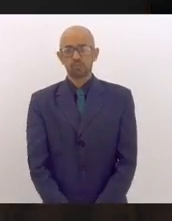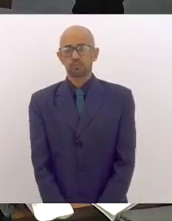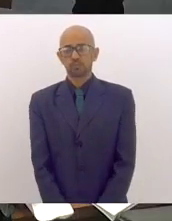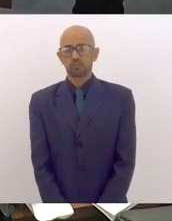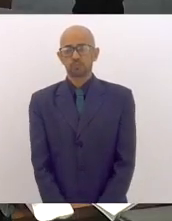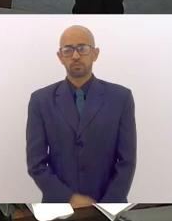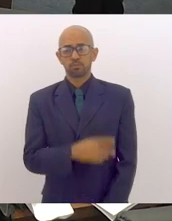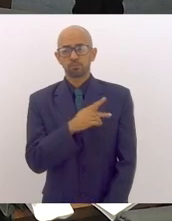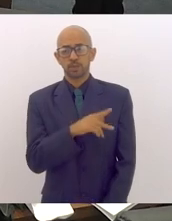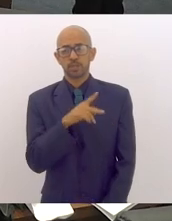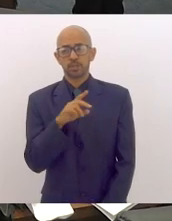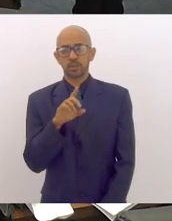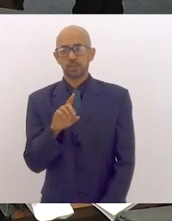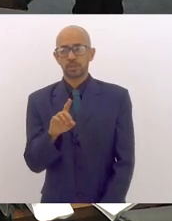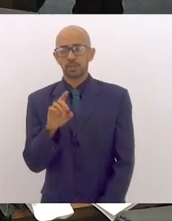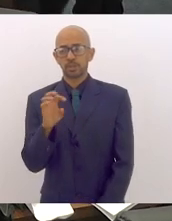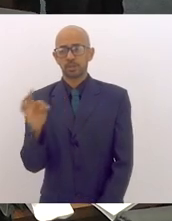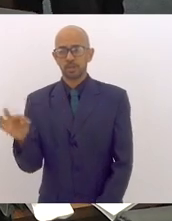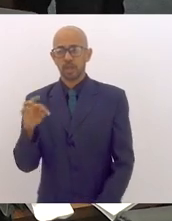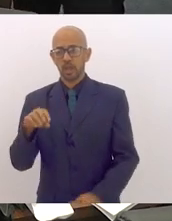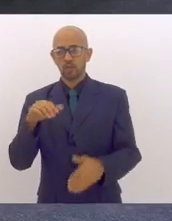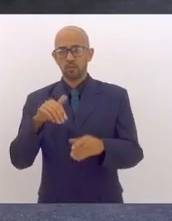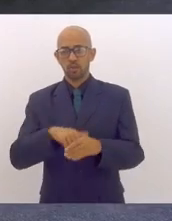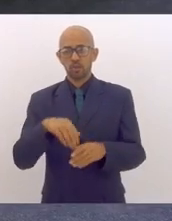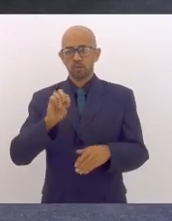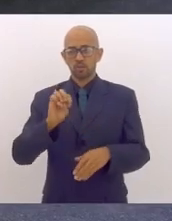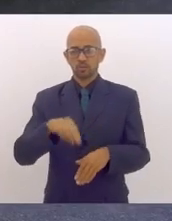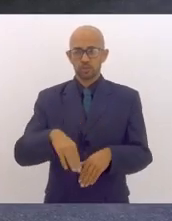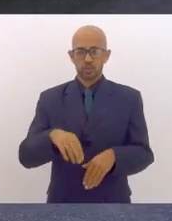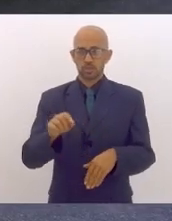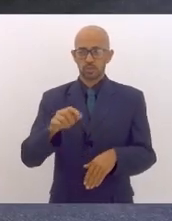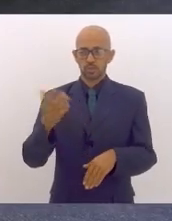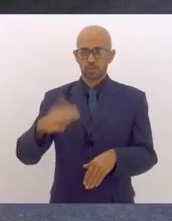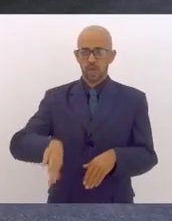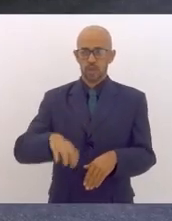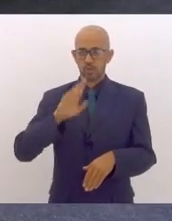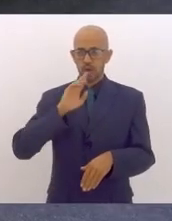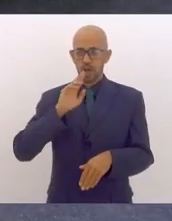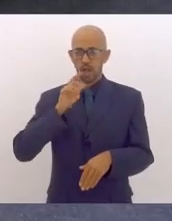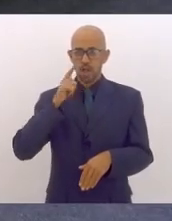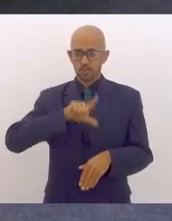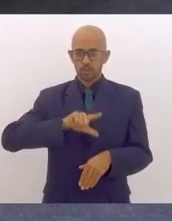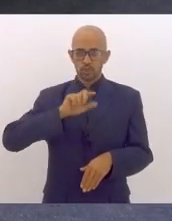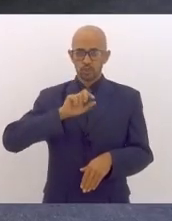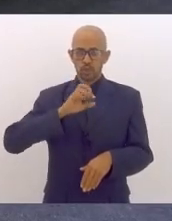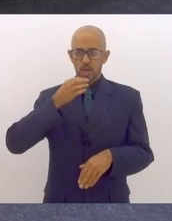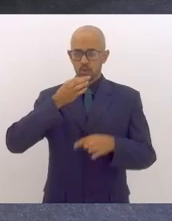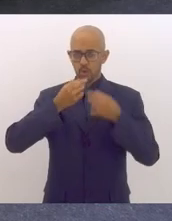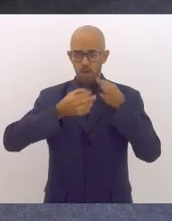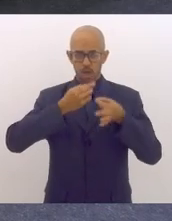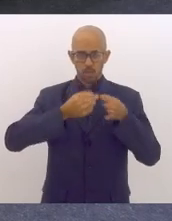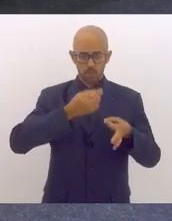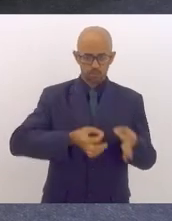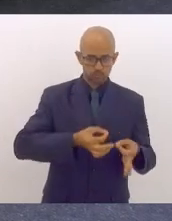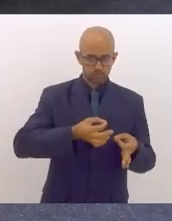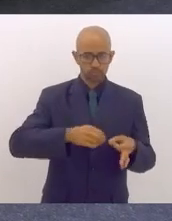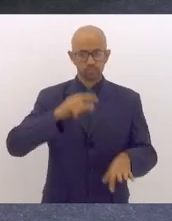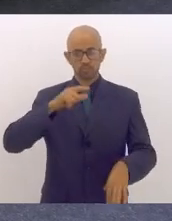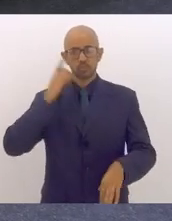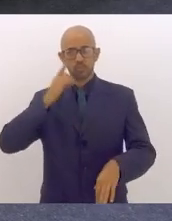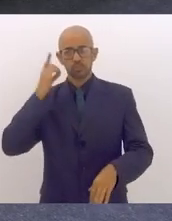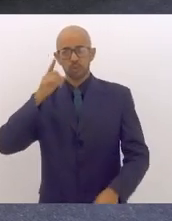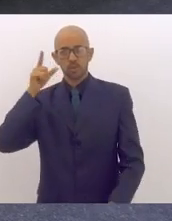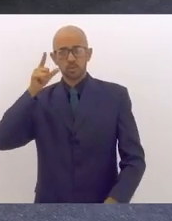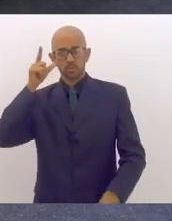Pelo PDT, a bancada vota sim. Não vou repetir aqui os argumentos apresentados pela